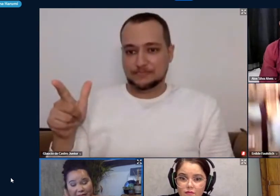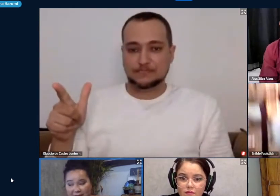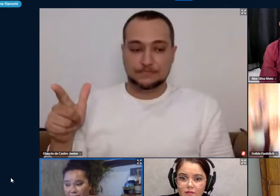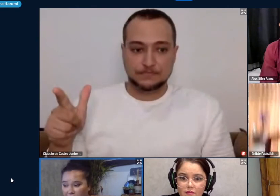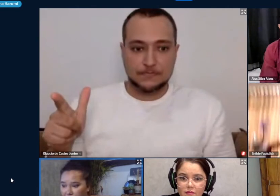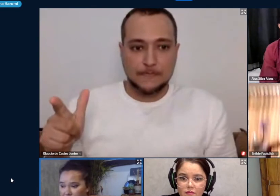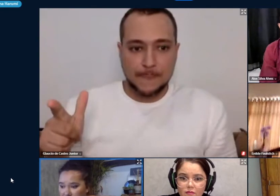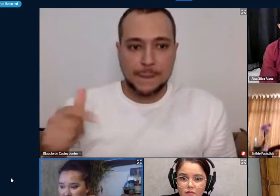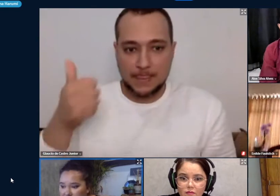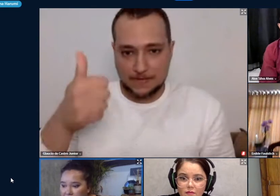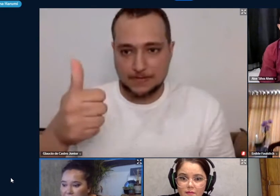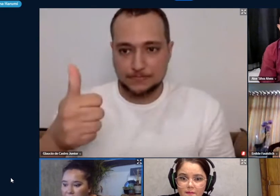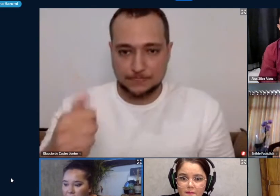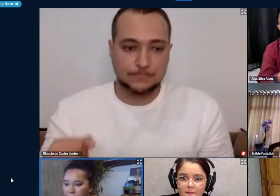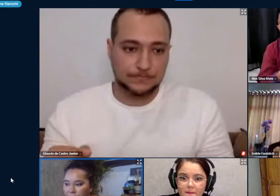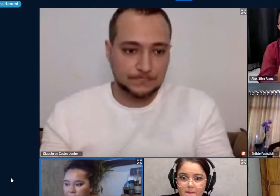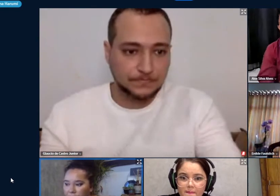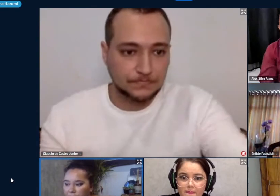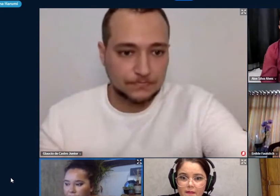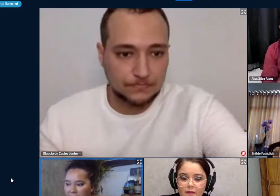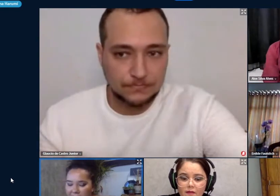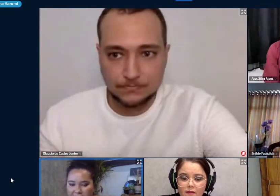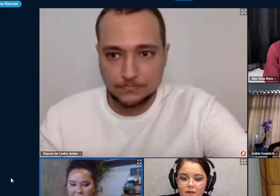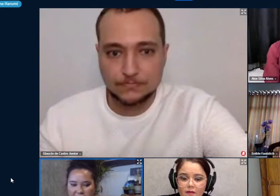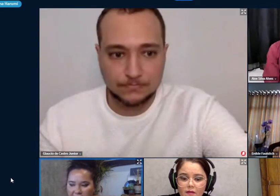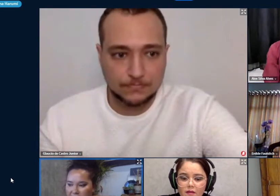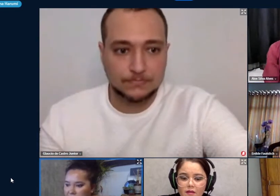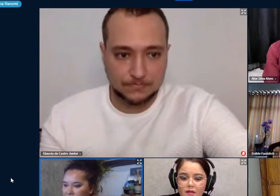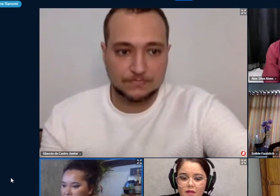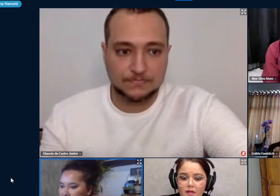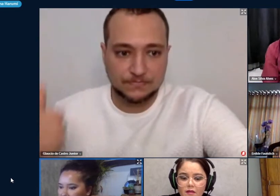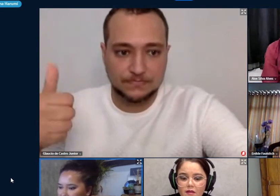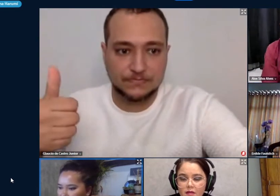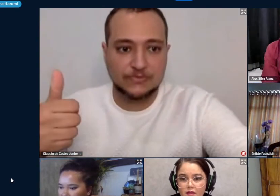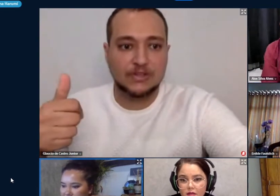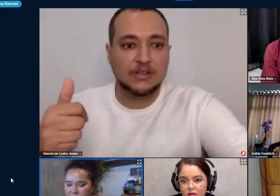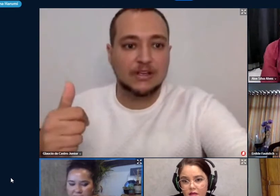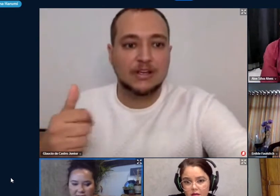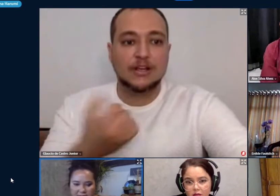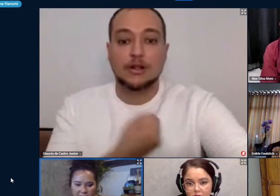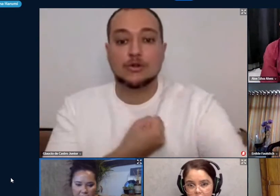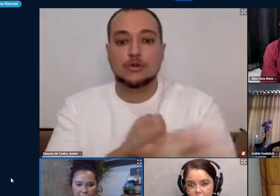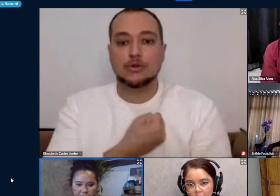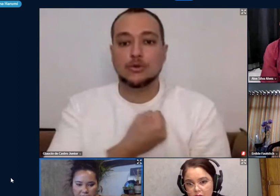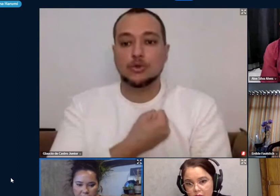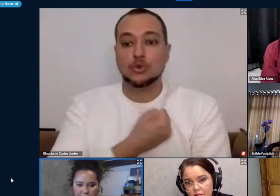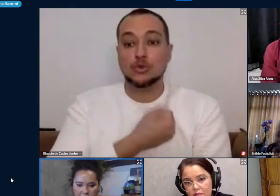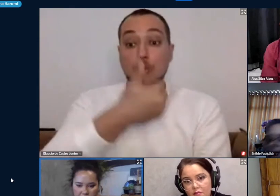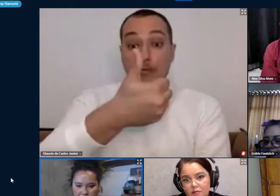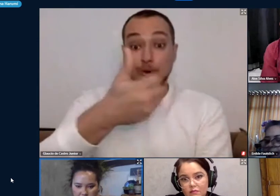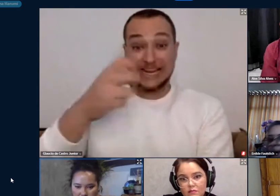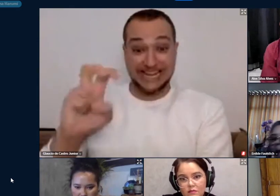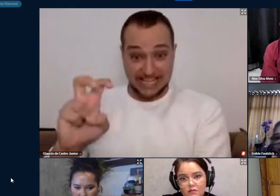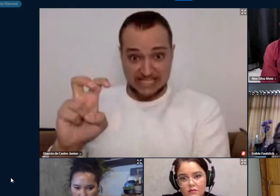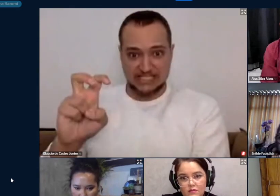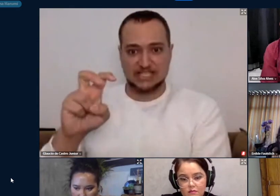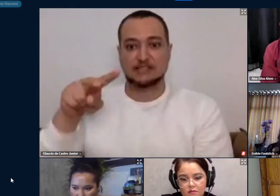na sua fundamentação teórica como caracterizar a criação dos sinais termos.